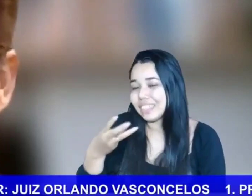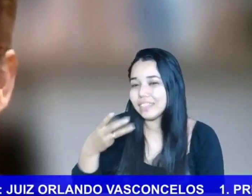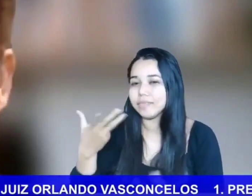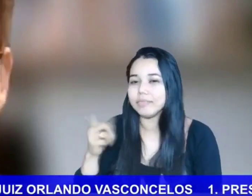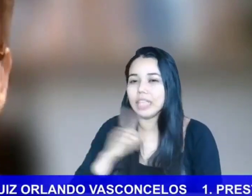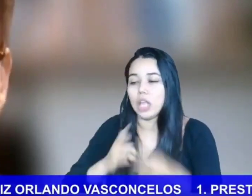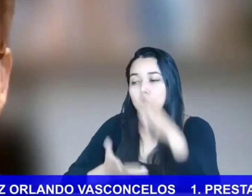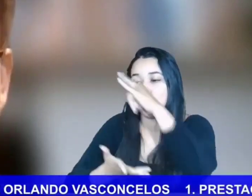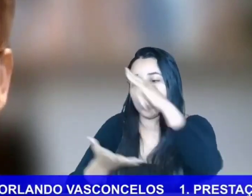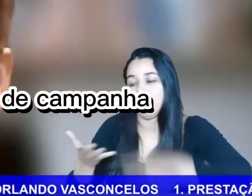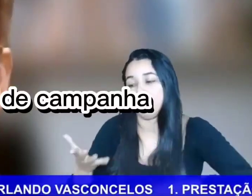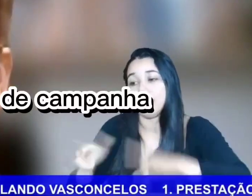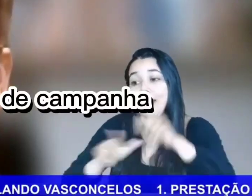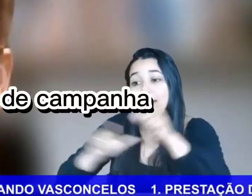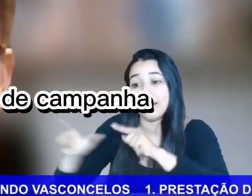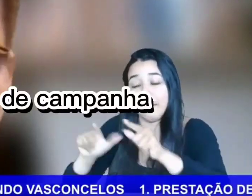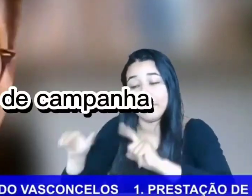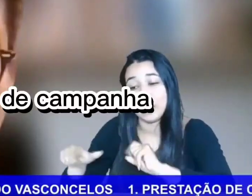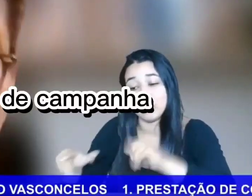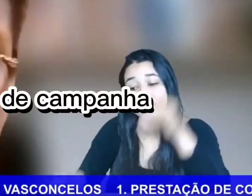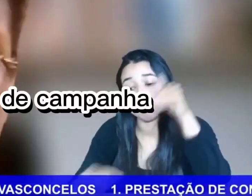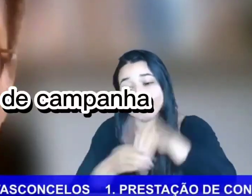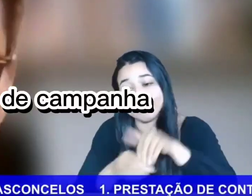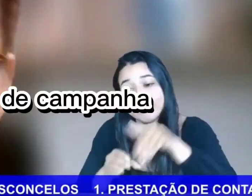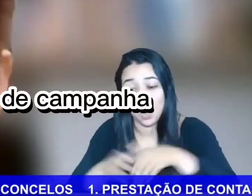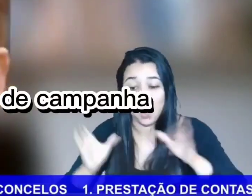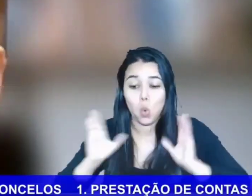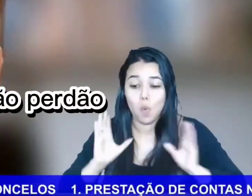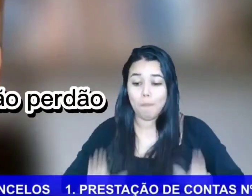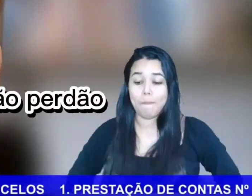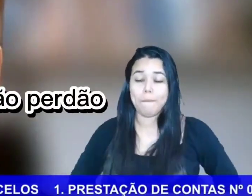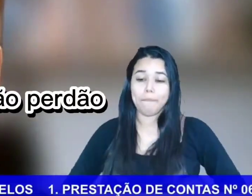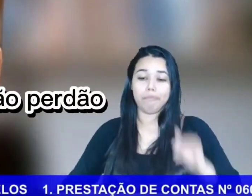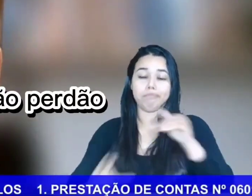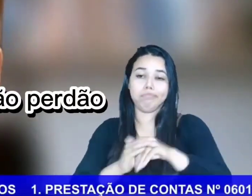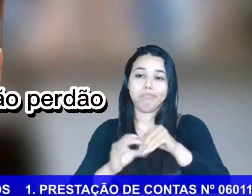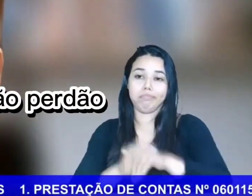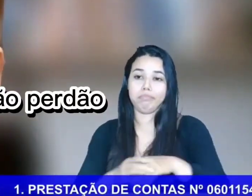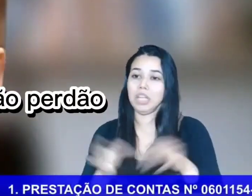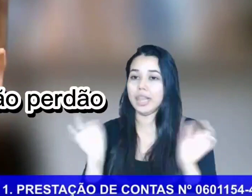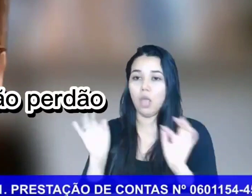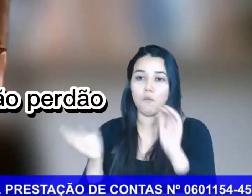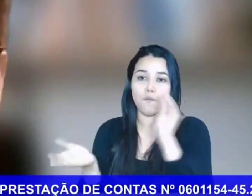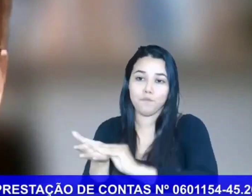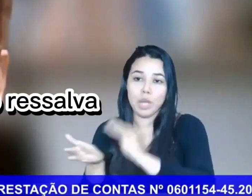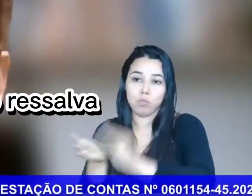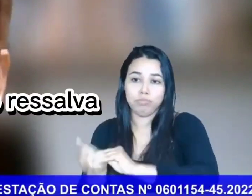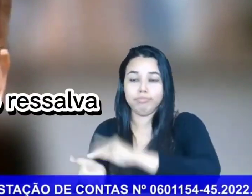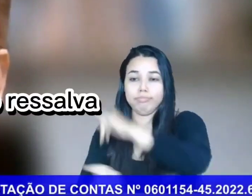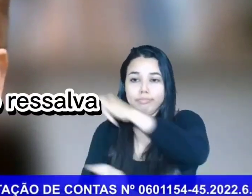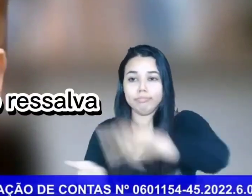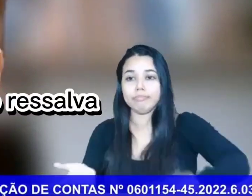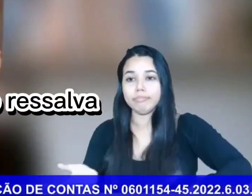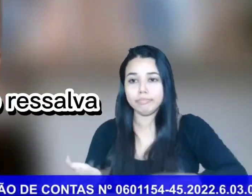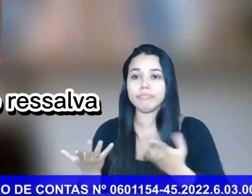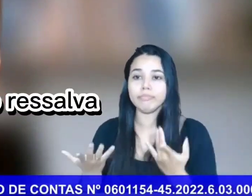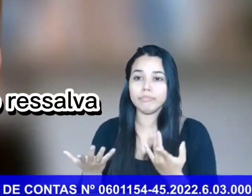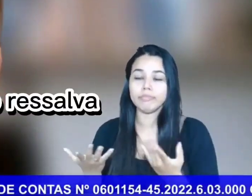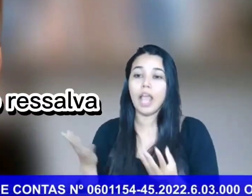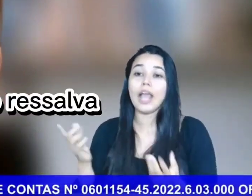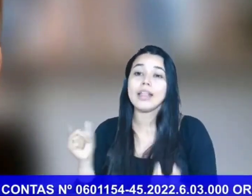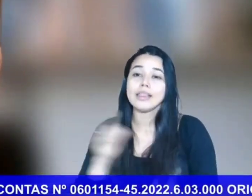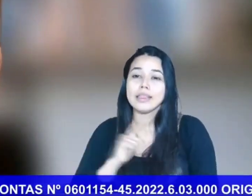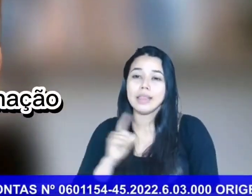dos serviços prestados pelos coordenadores de campanha, a suposta não apresentação, culminou na existência